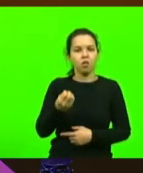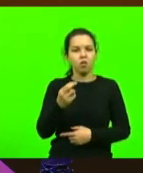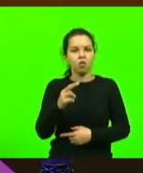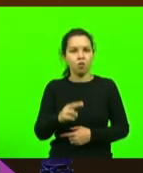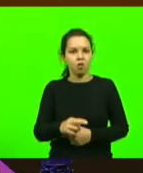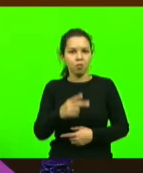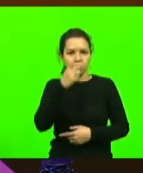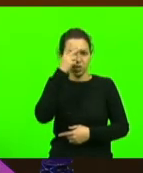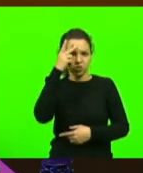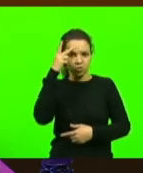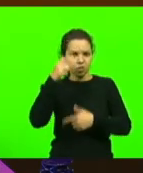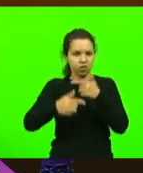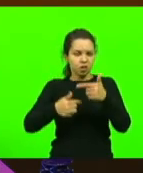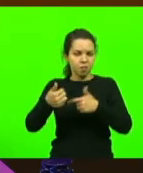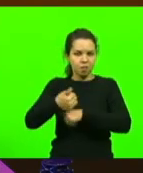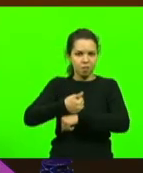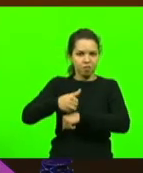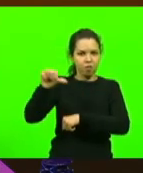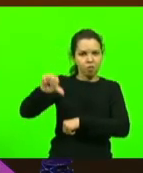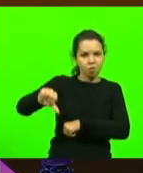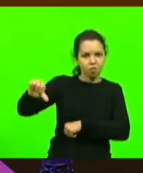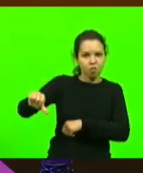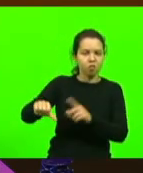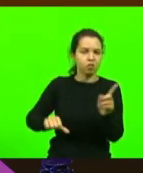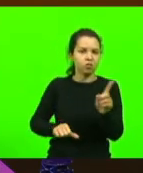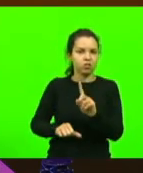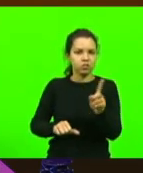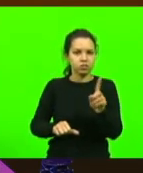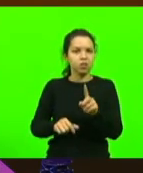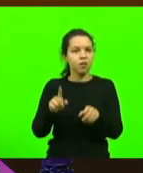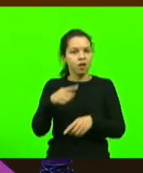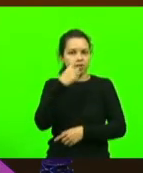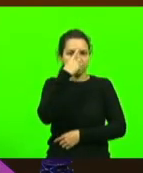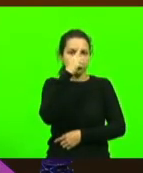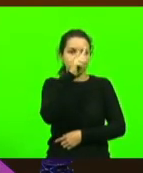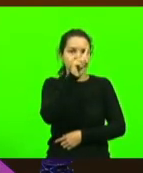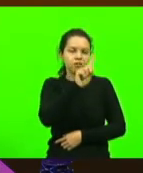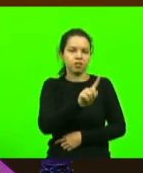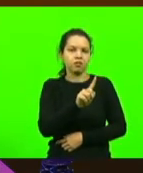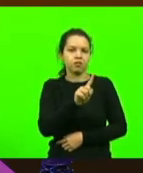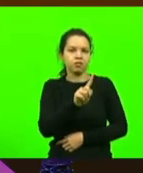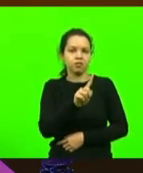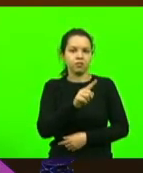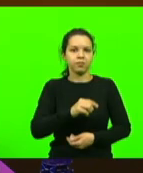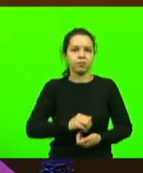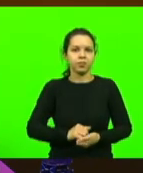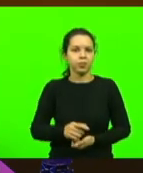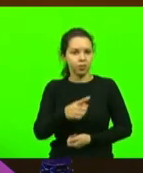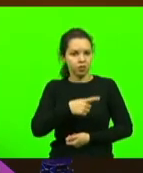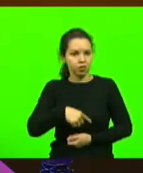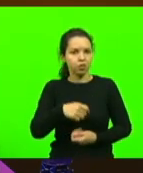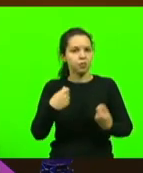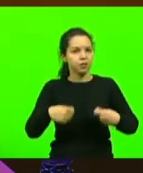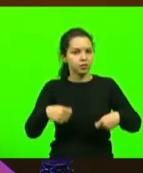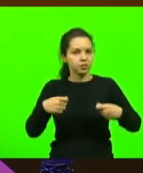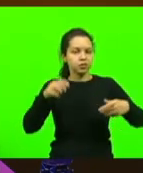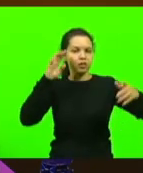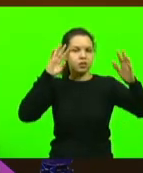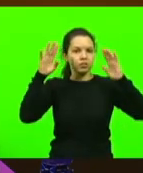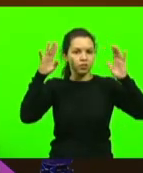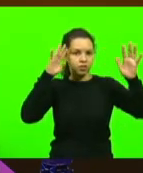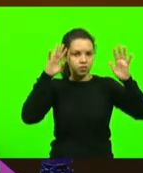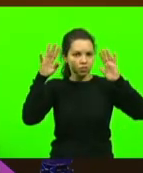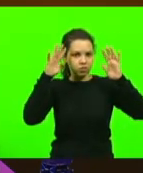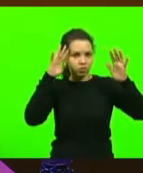incompetentes não é uma ideia o que tá nesse projeto é uma ideia da qual a gente precisa refletir e